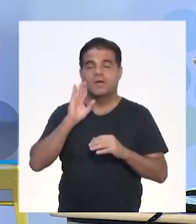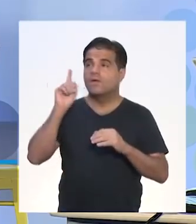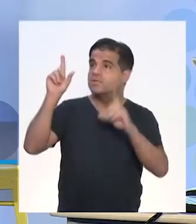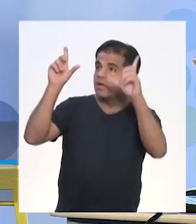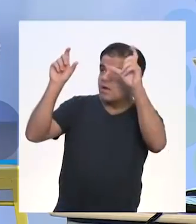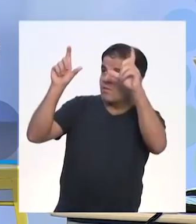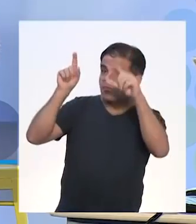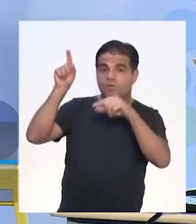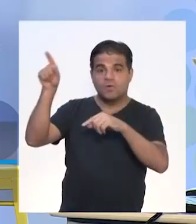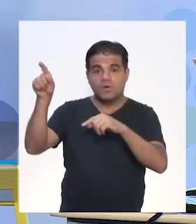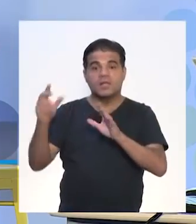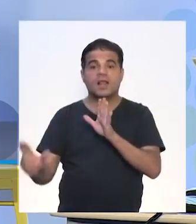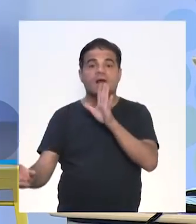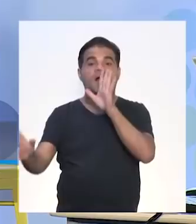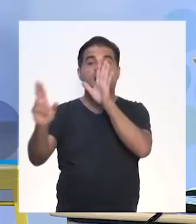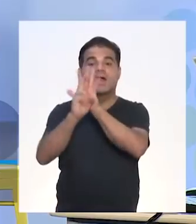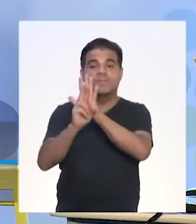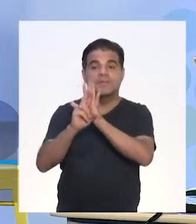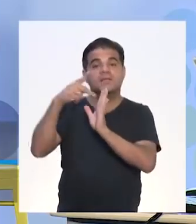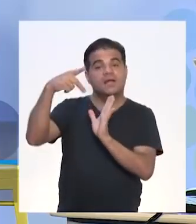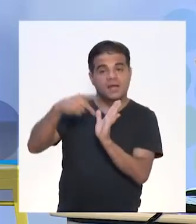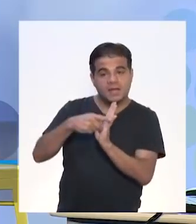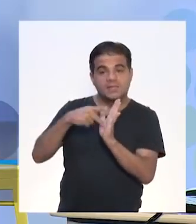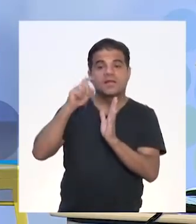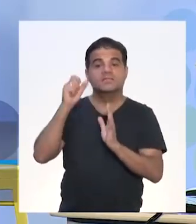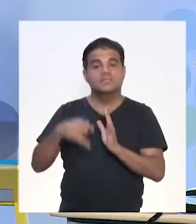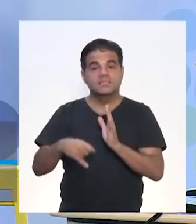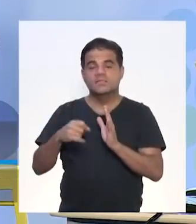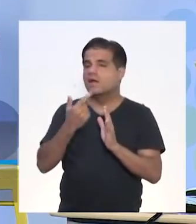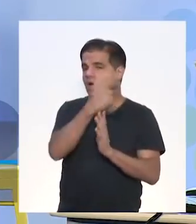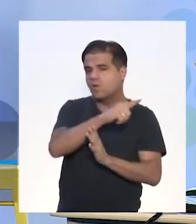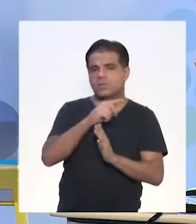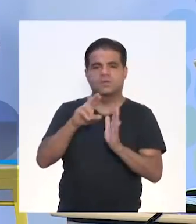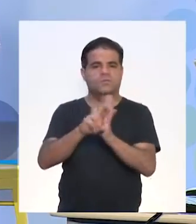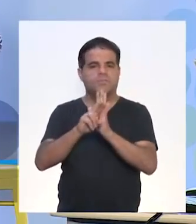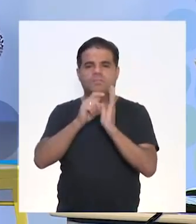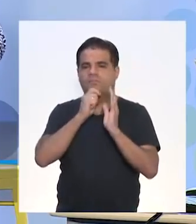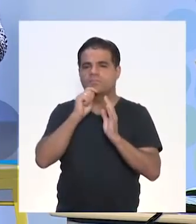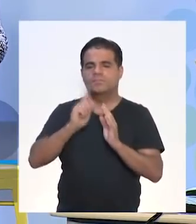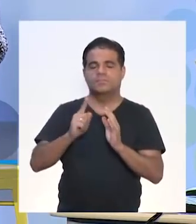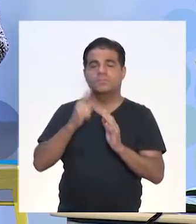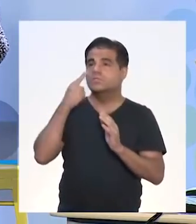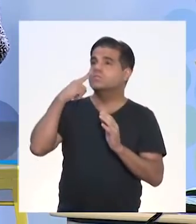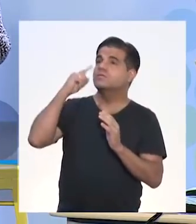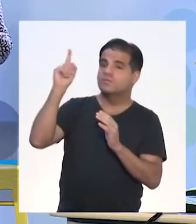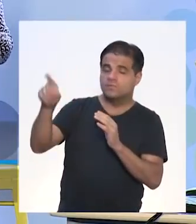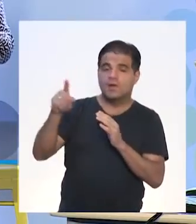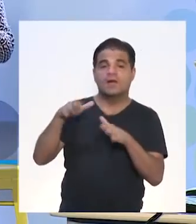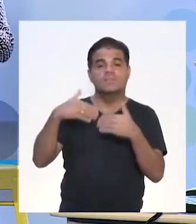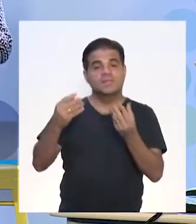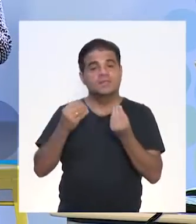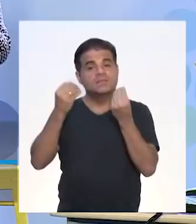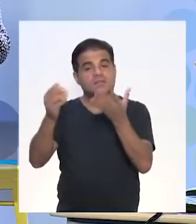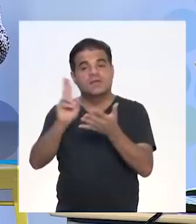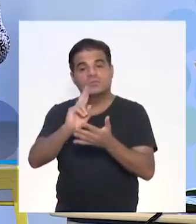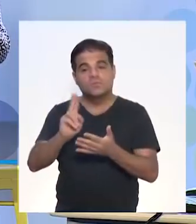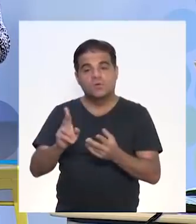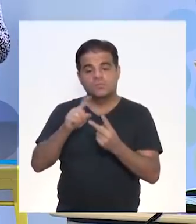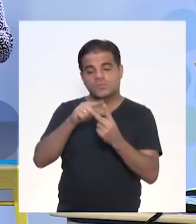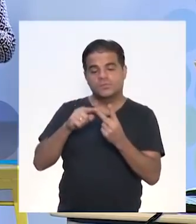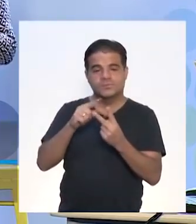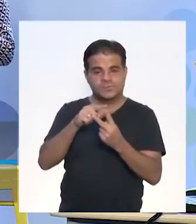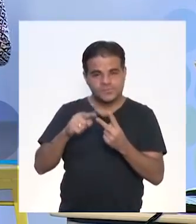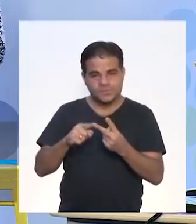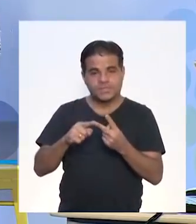foto, na verdade, ela representa a realidade, sim. Não que a outra não represente, porque a gente está vendo o bebê lá. Mas é dado o nome dos dois, né?